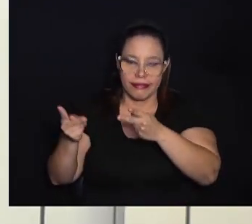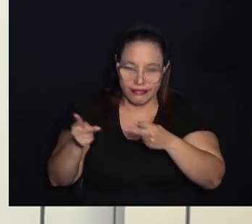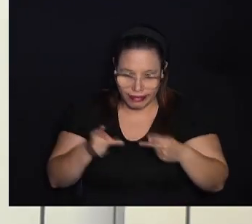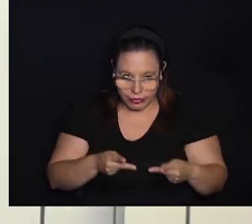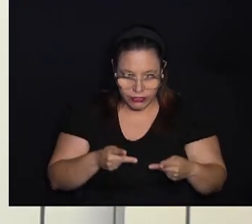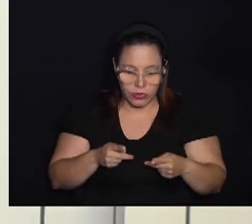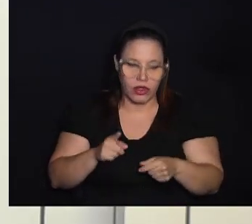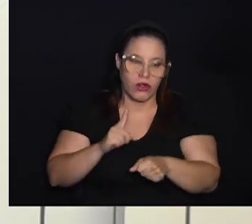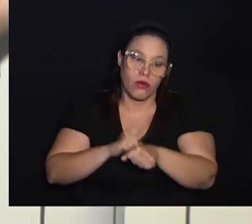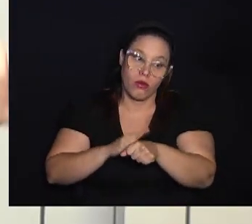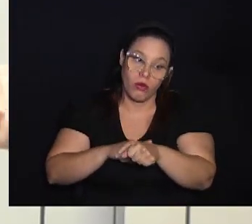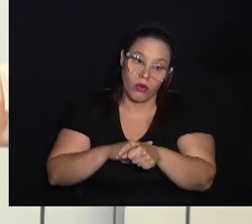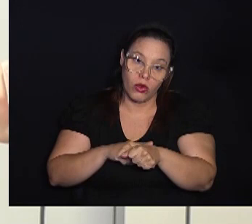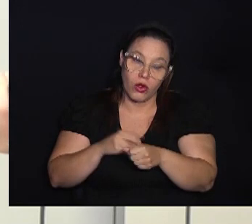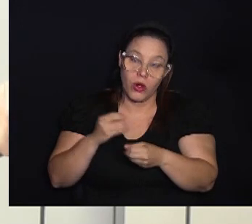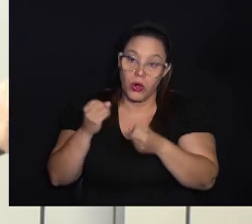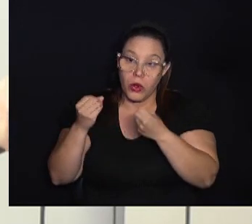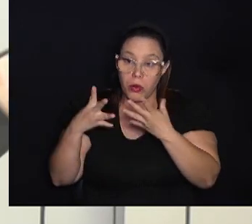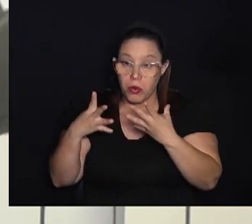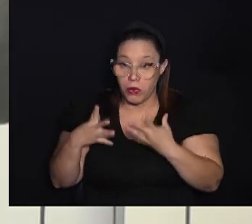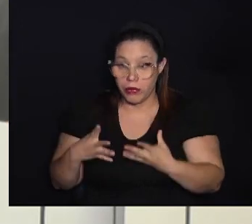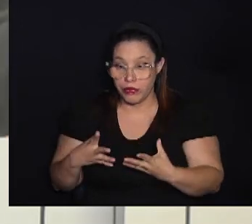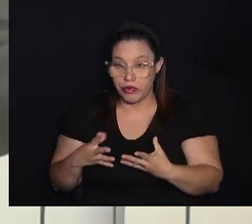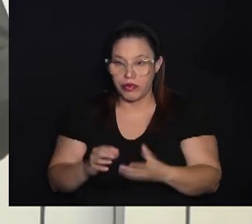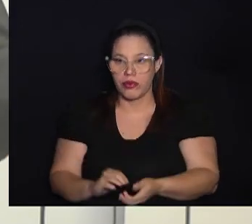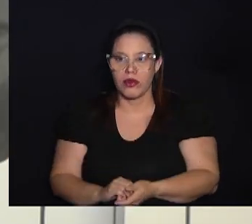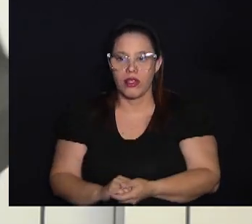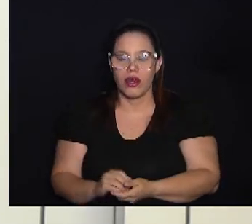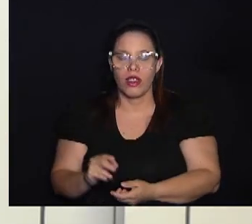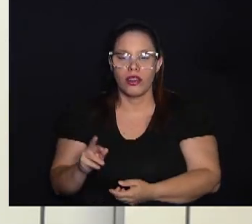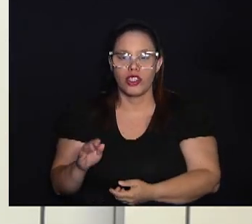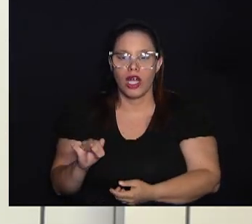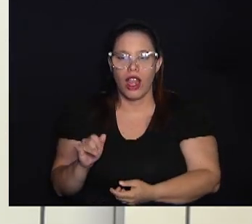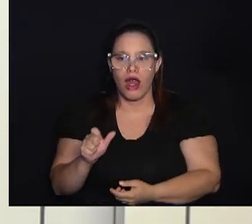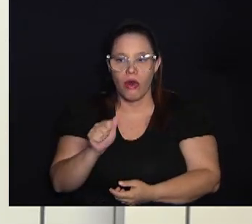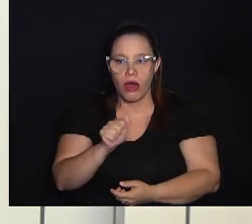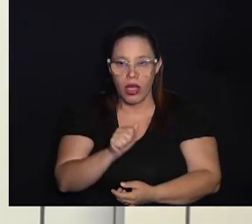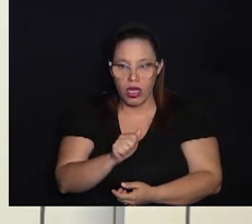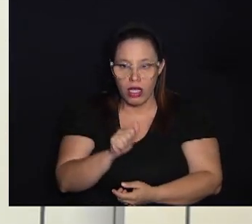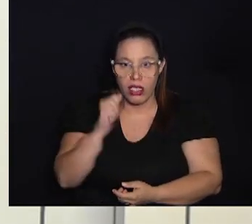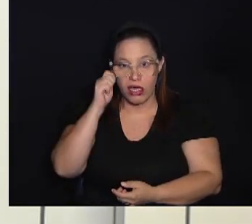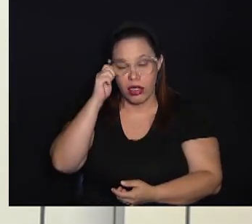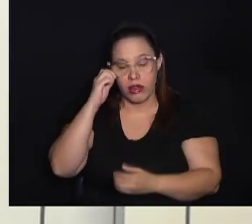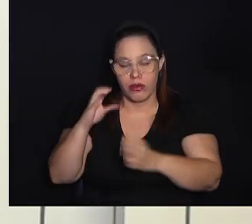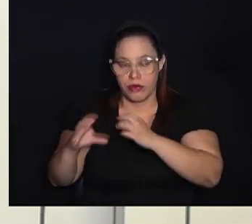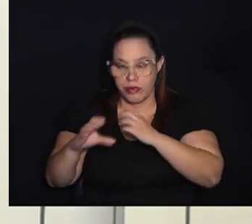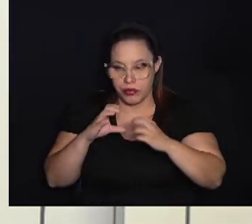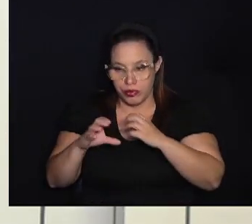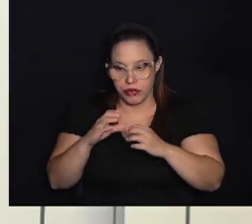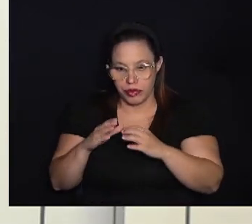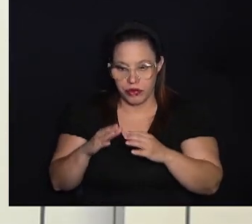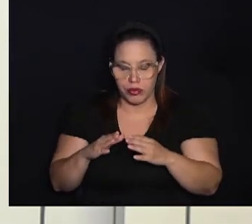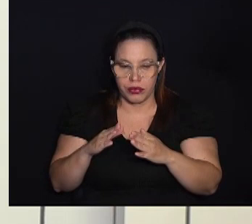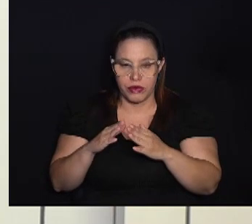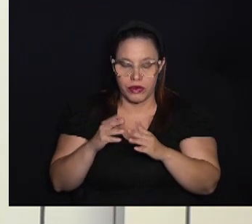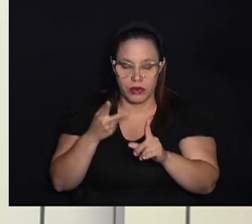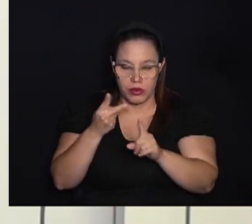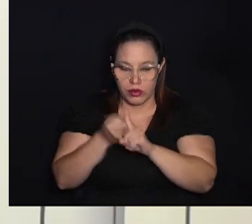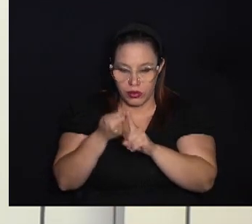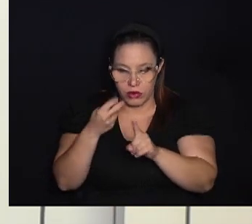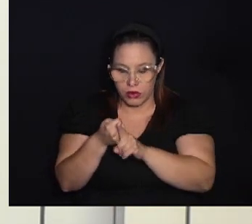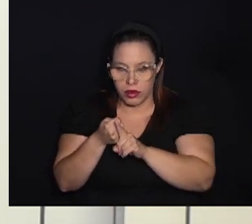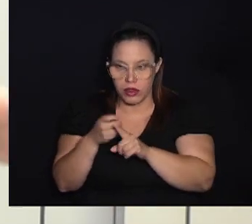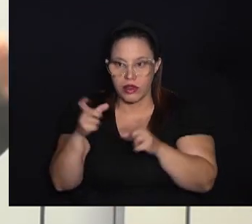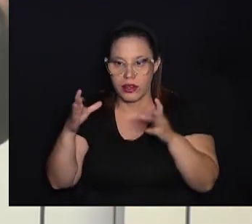do tempo, as informações que foram passadas aqui pela Shaula Vizelli, que é coordenadora do programa de imunização aqui